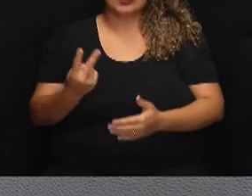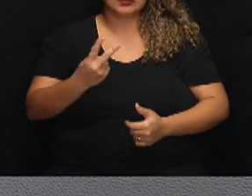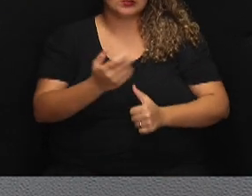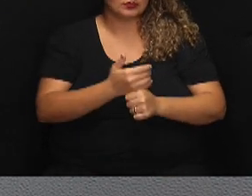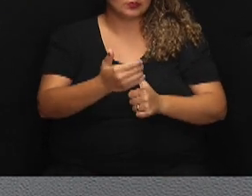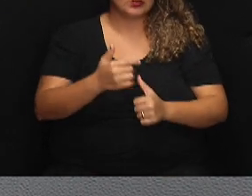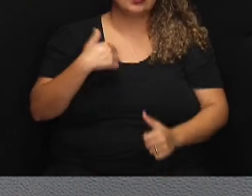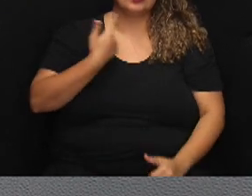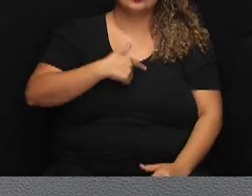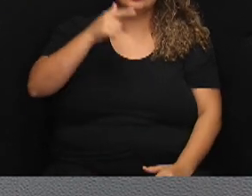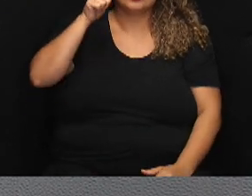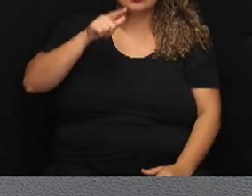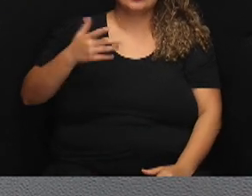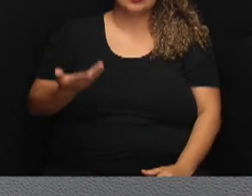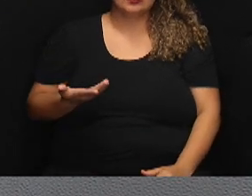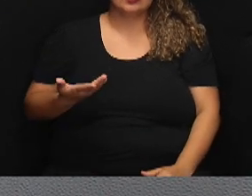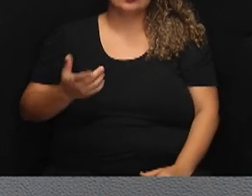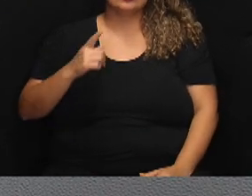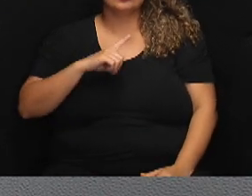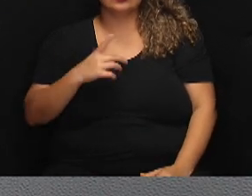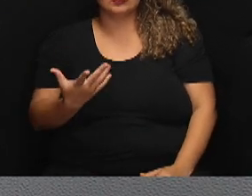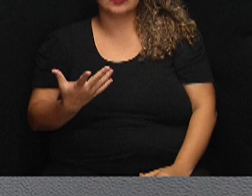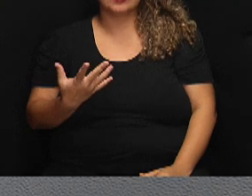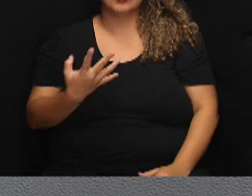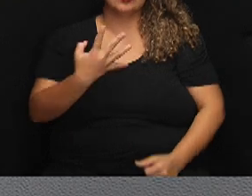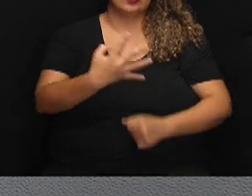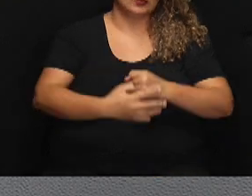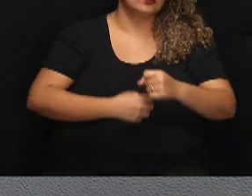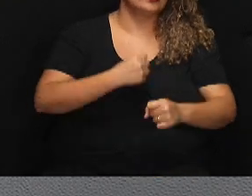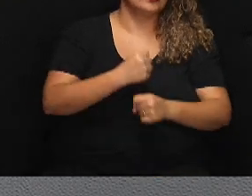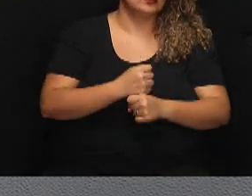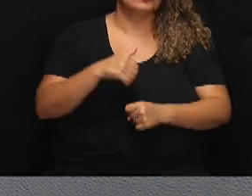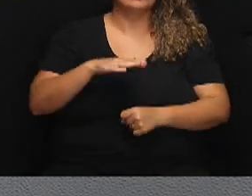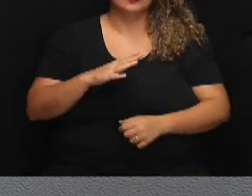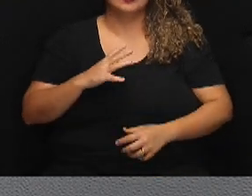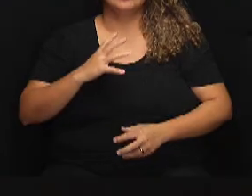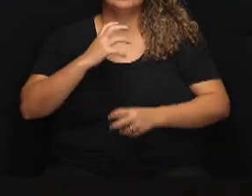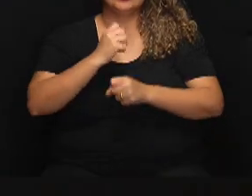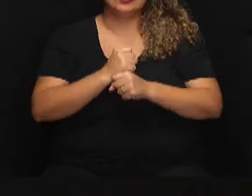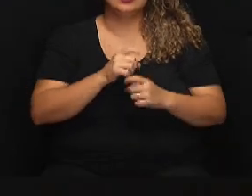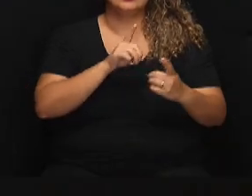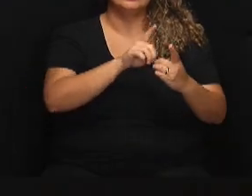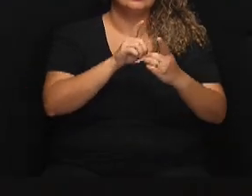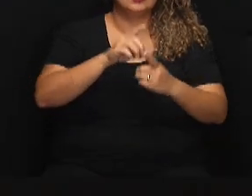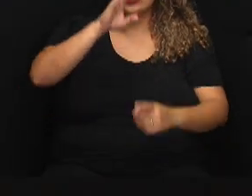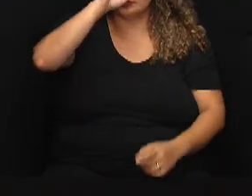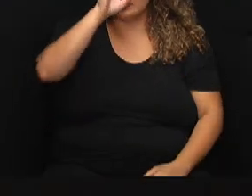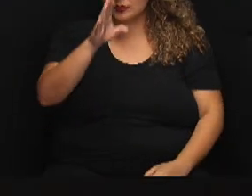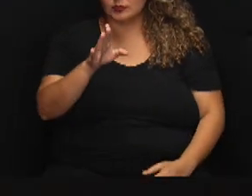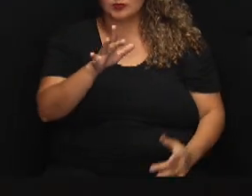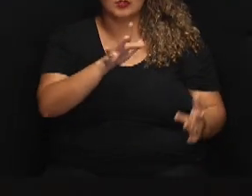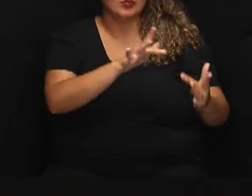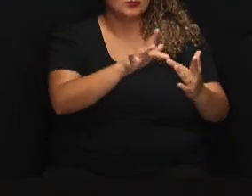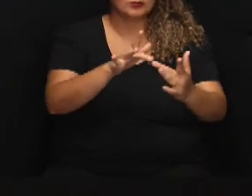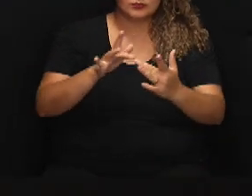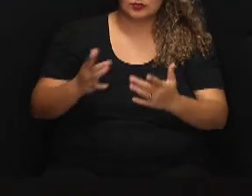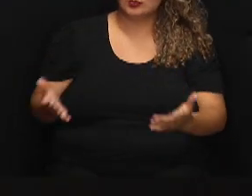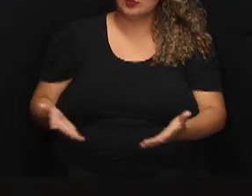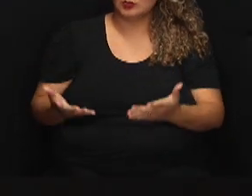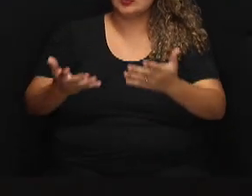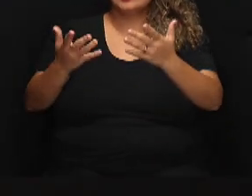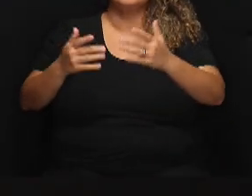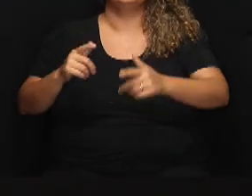né, a gente vai conseguir ter 4 anos mais completo de atendimento direto, produção